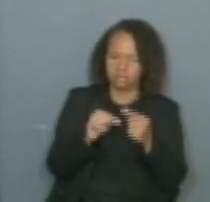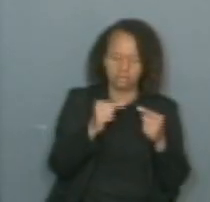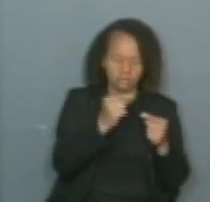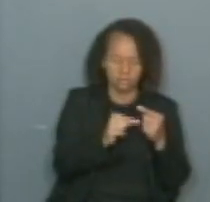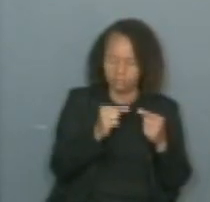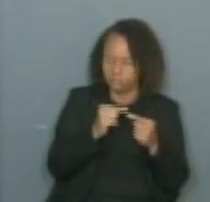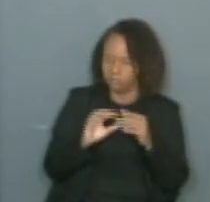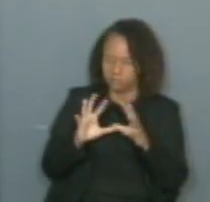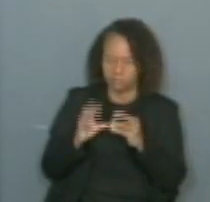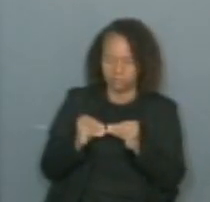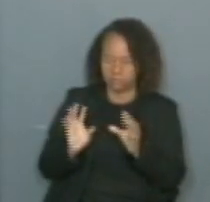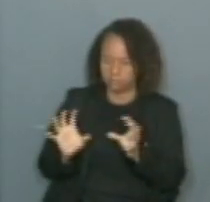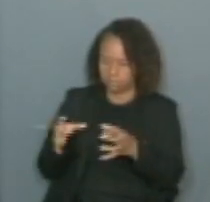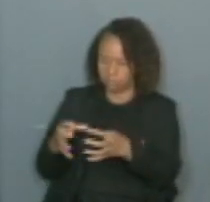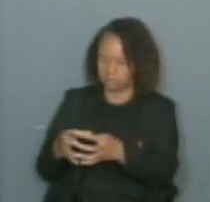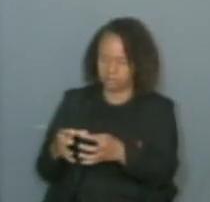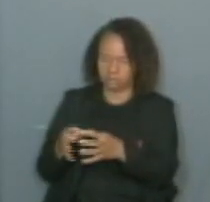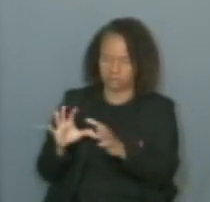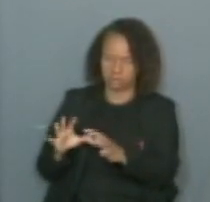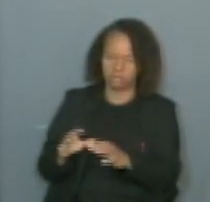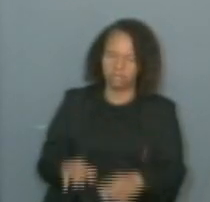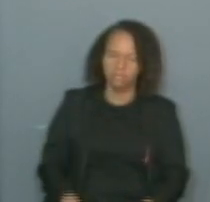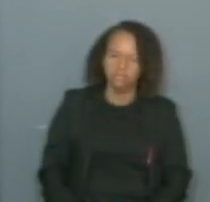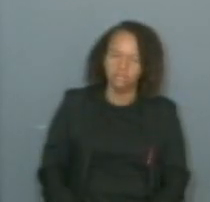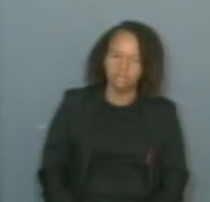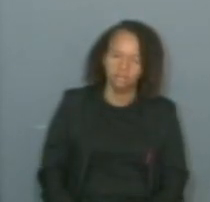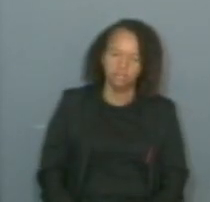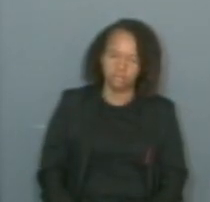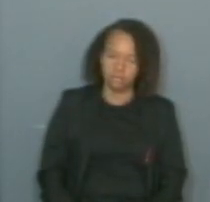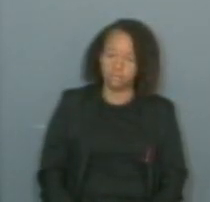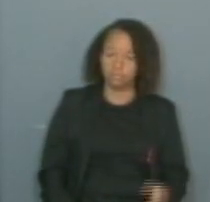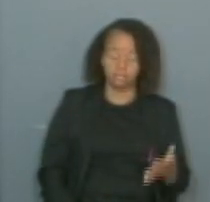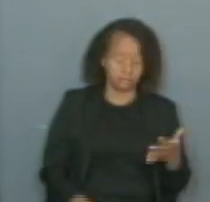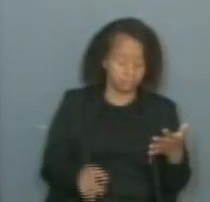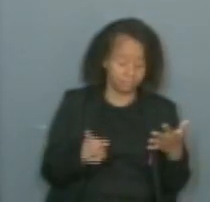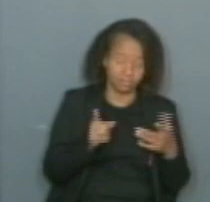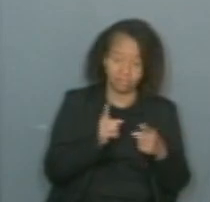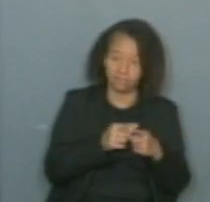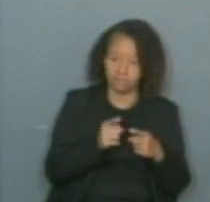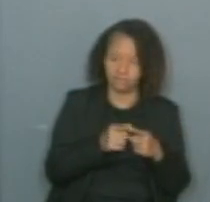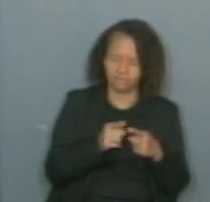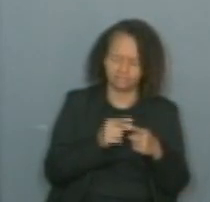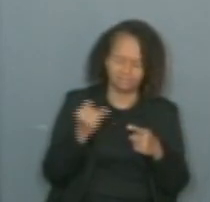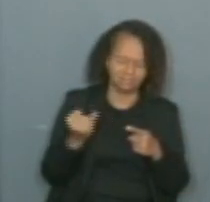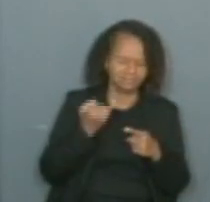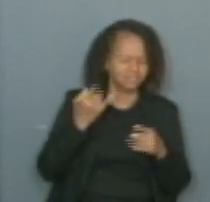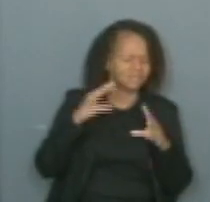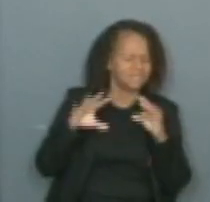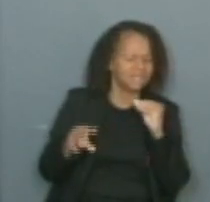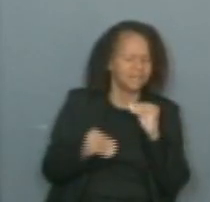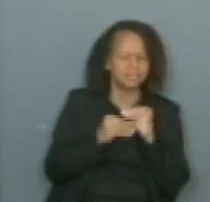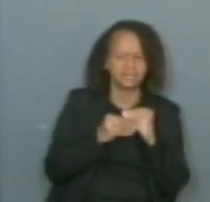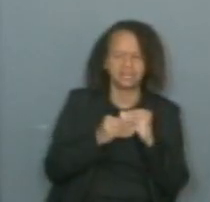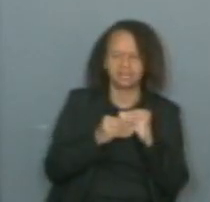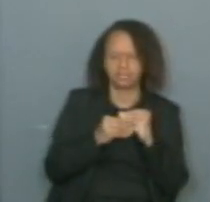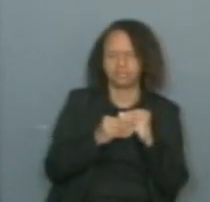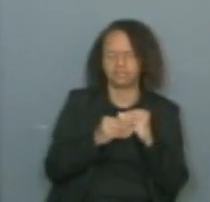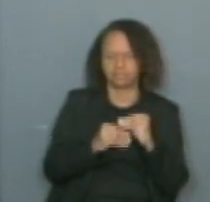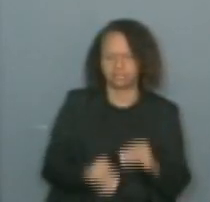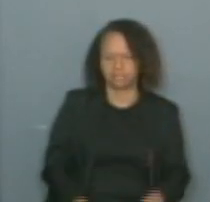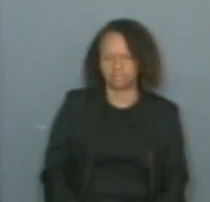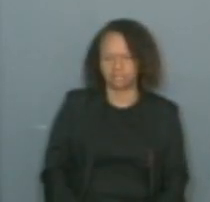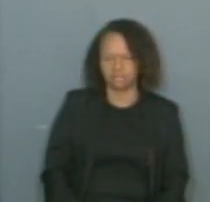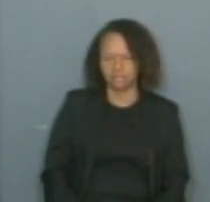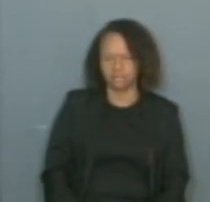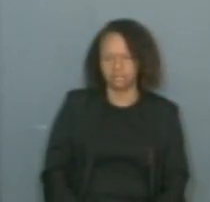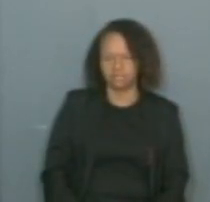que vem da oposição. Mas um dos pontos importantes que a gente traz na emenda, vereador Júnior de Cleto, é